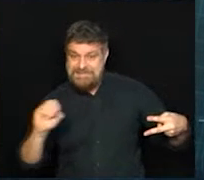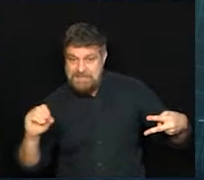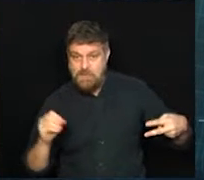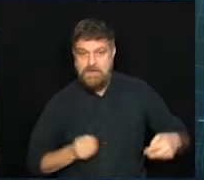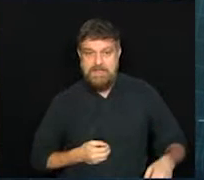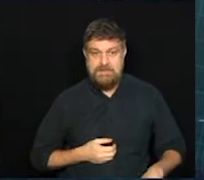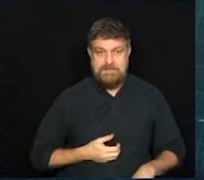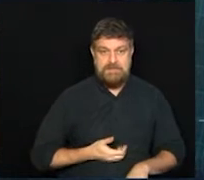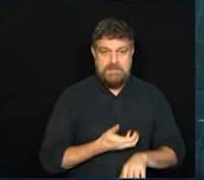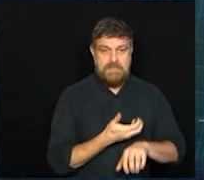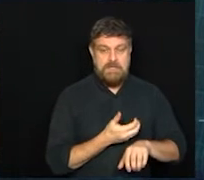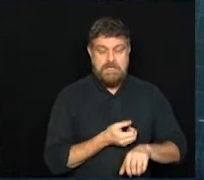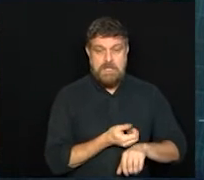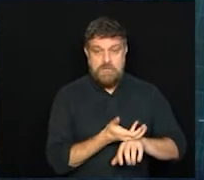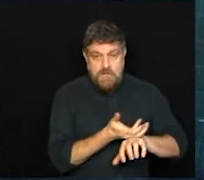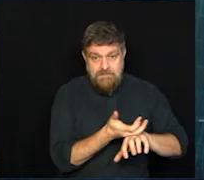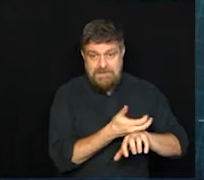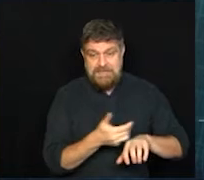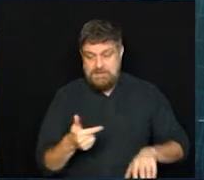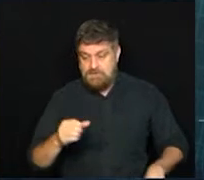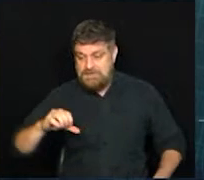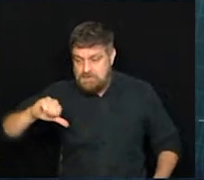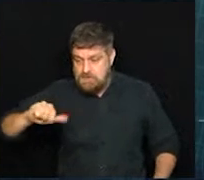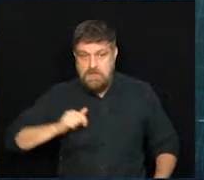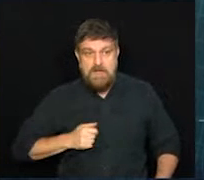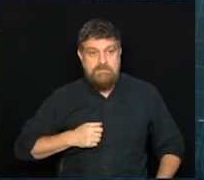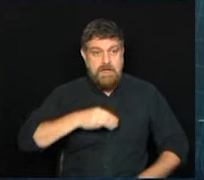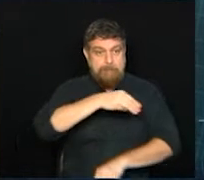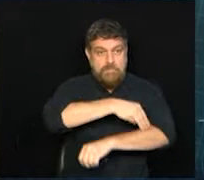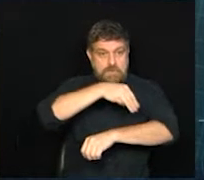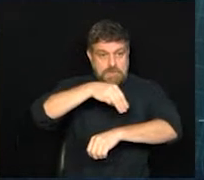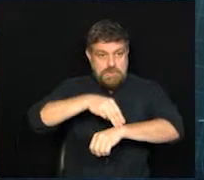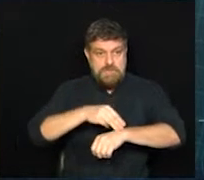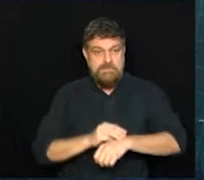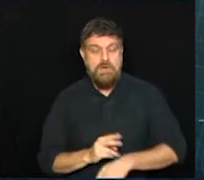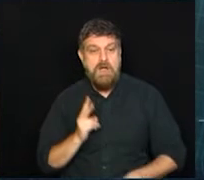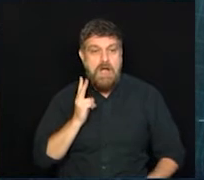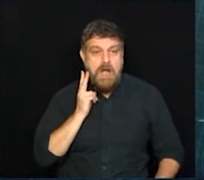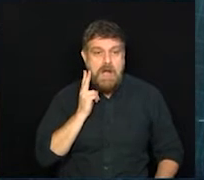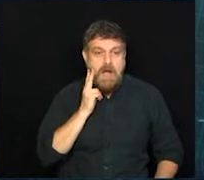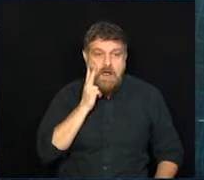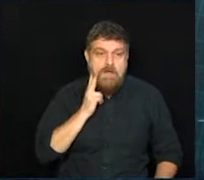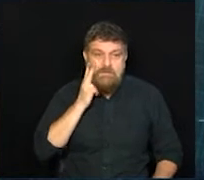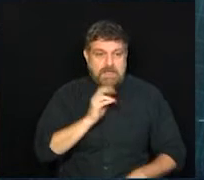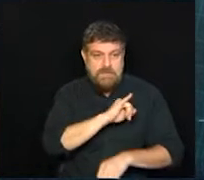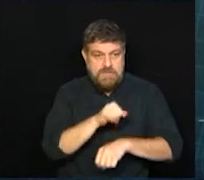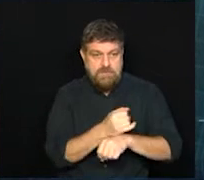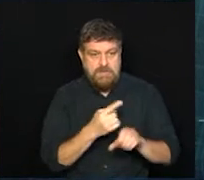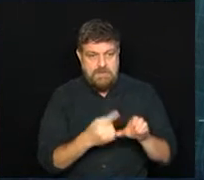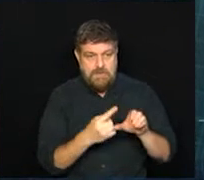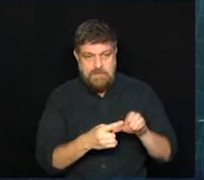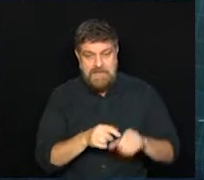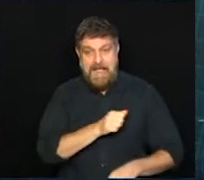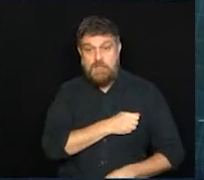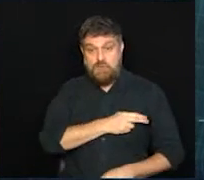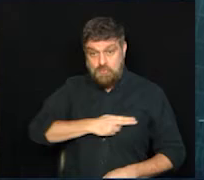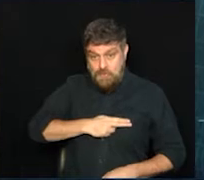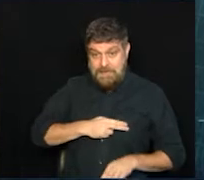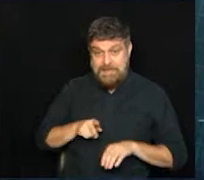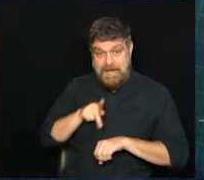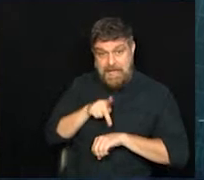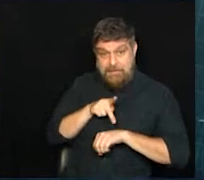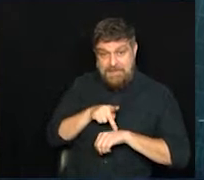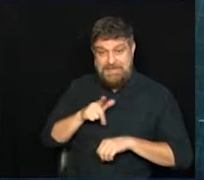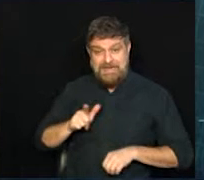Nova Odessa, 209, Montemor, Vinhedo, Jaguariúna, Cosmópolis, Arthur Nogueira e